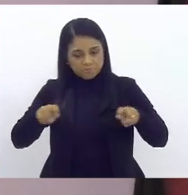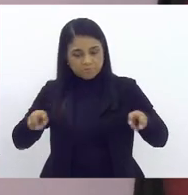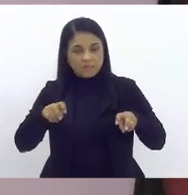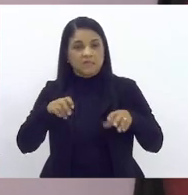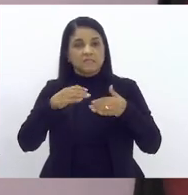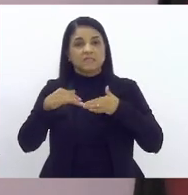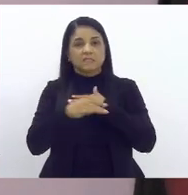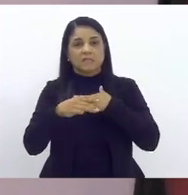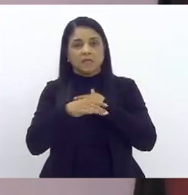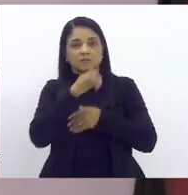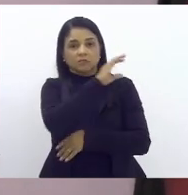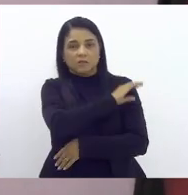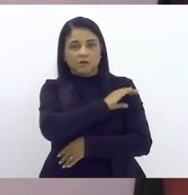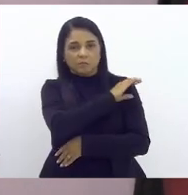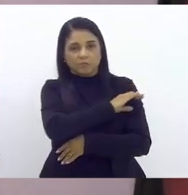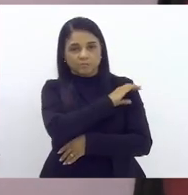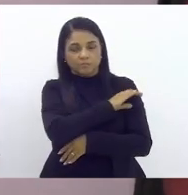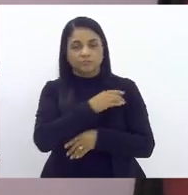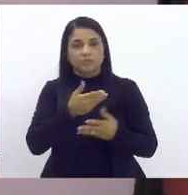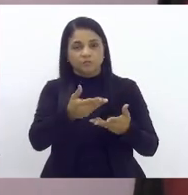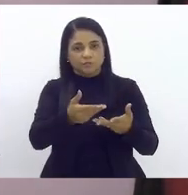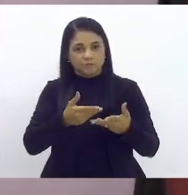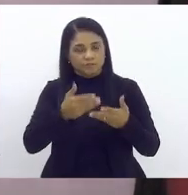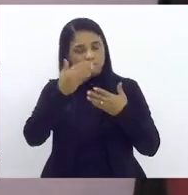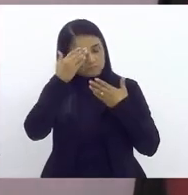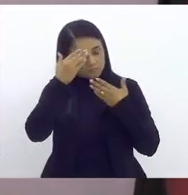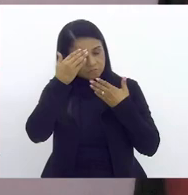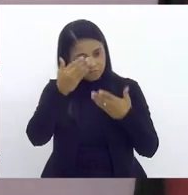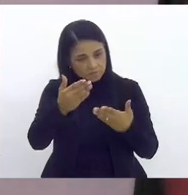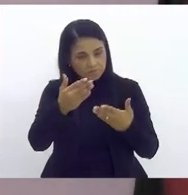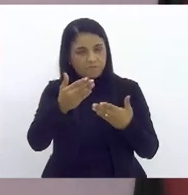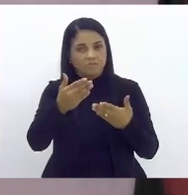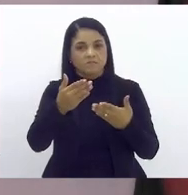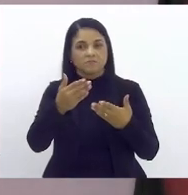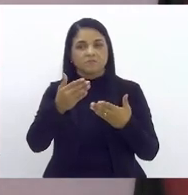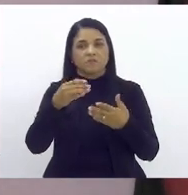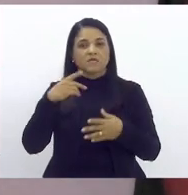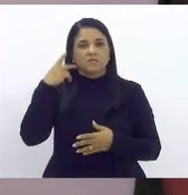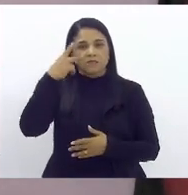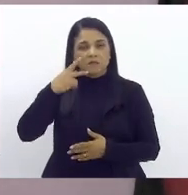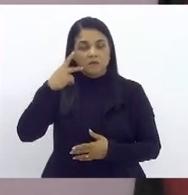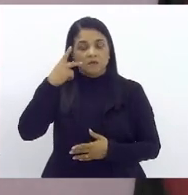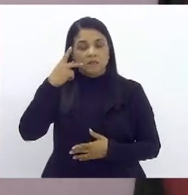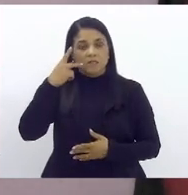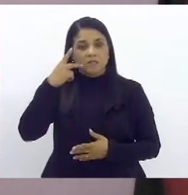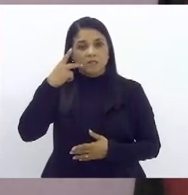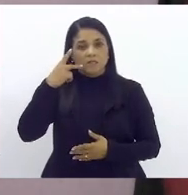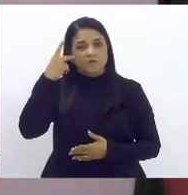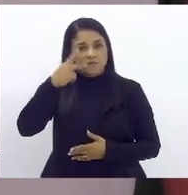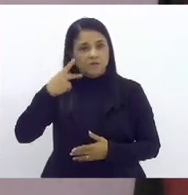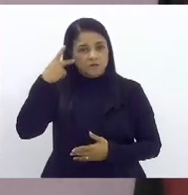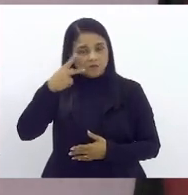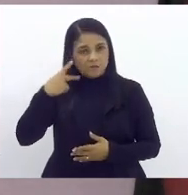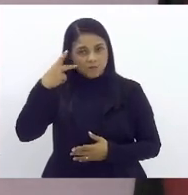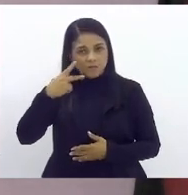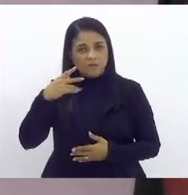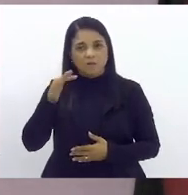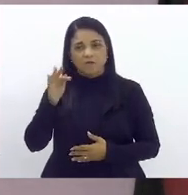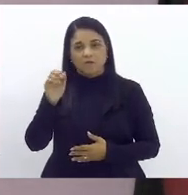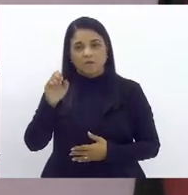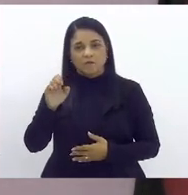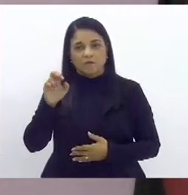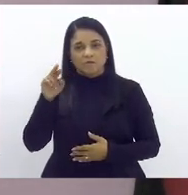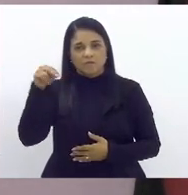Campos. E convidar também, já agradecer a presença da deputada, da vereadora